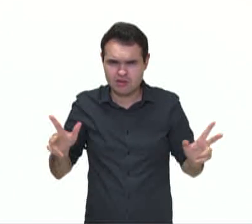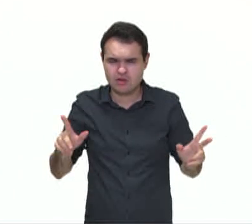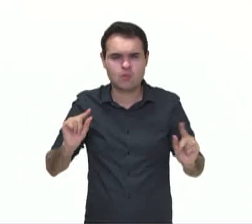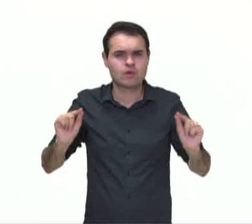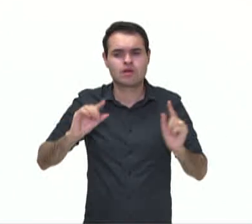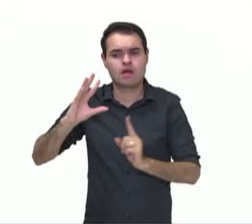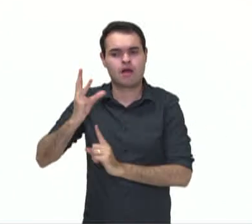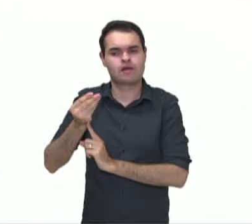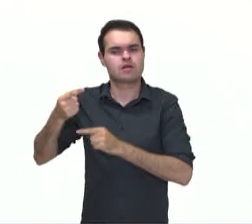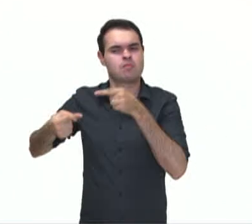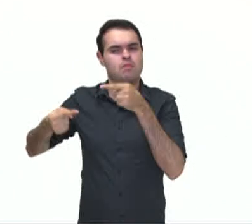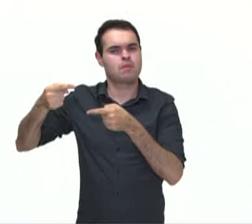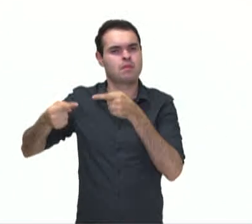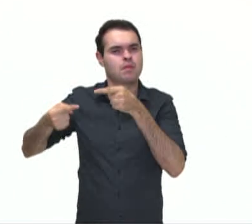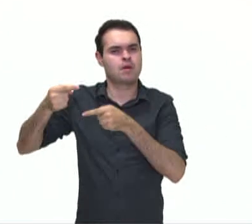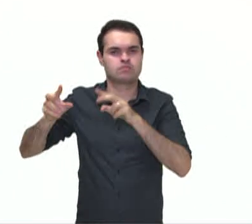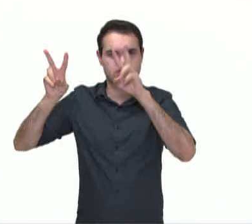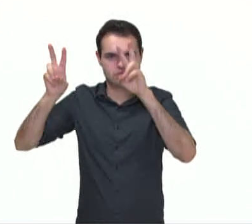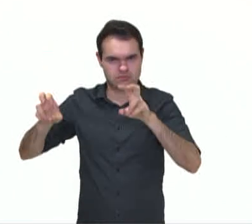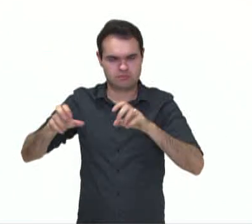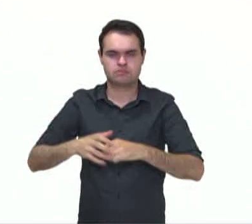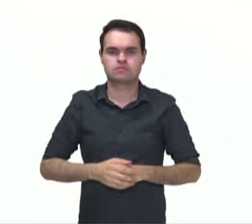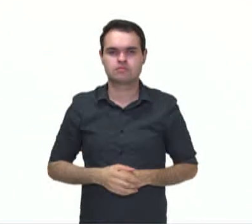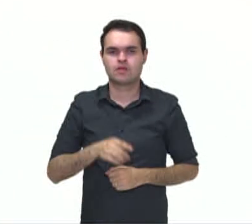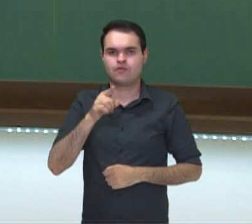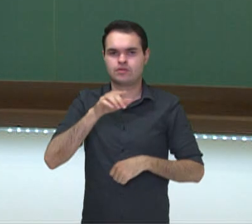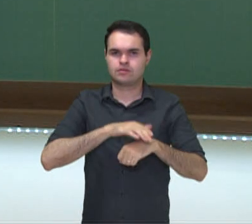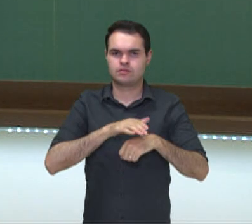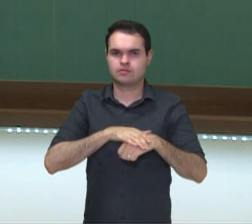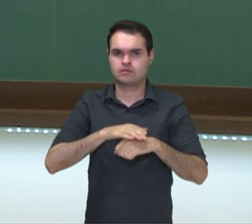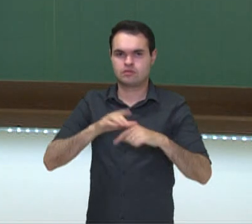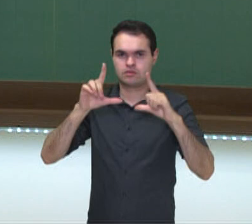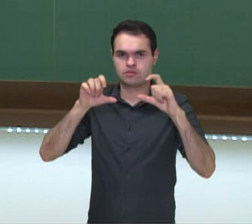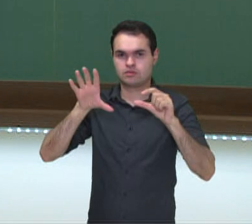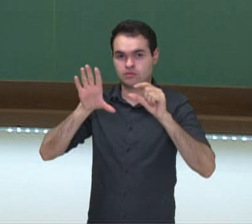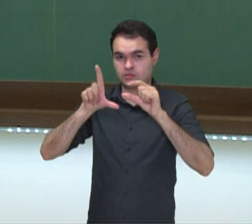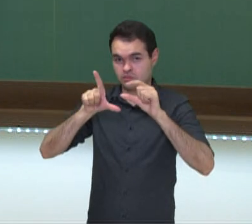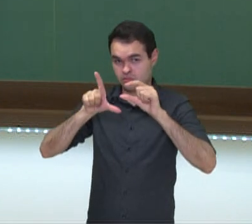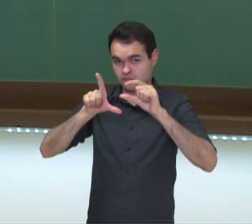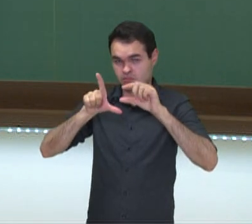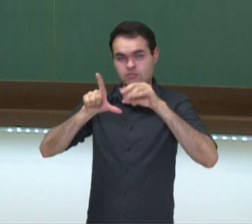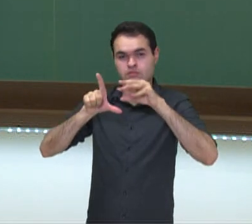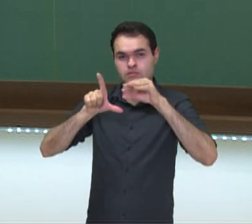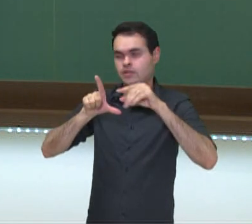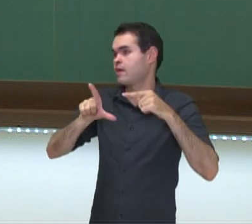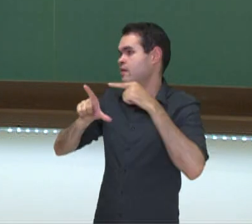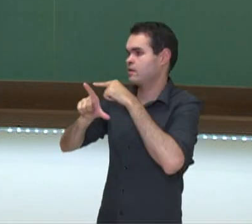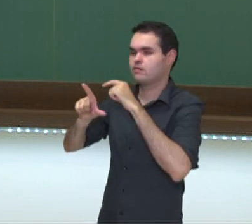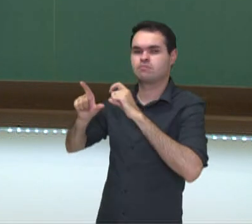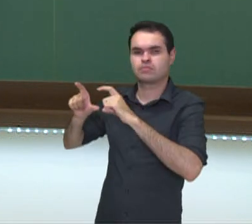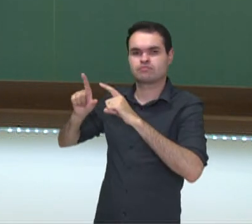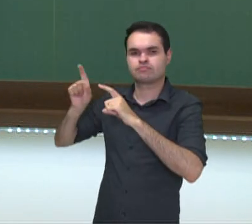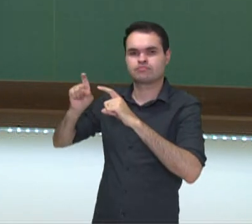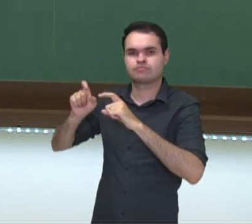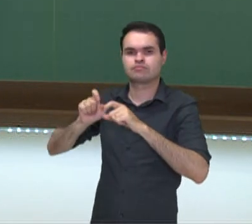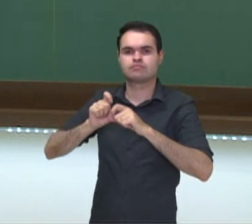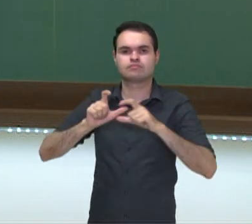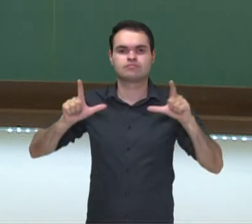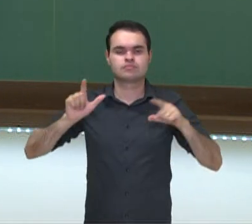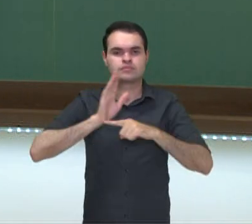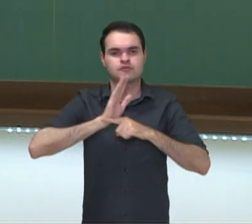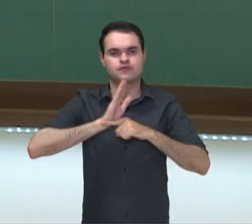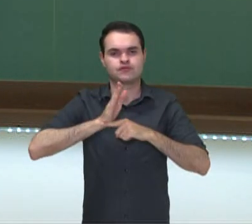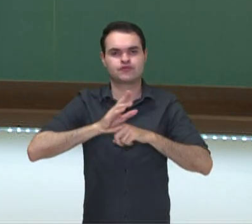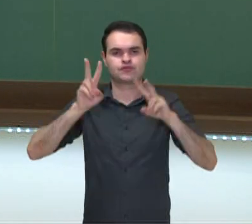de debater um tema. Apontando o seu celular para esse QR Code aqui, você vai ver um vídeo justamente sobre